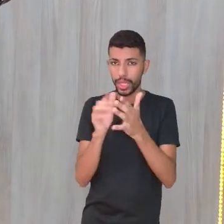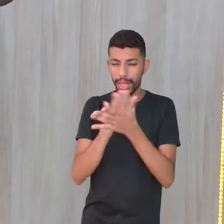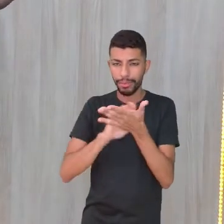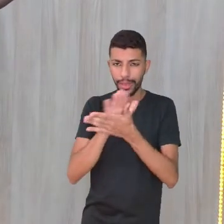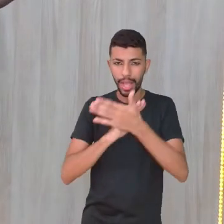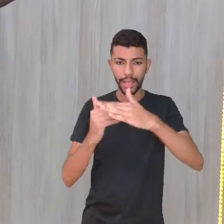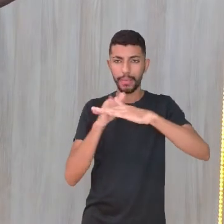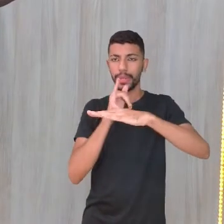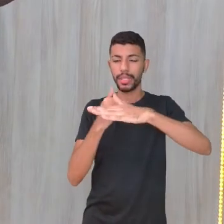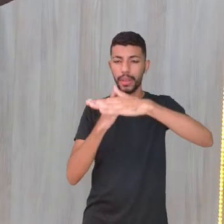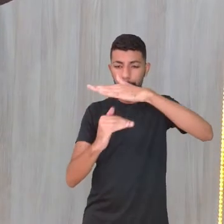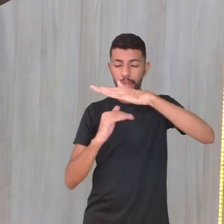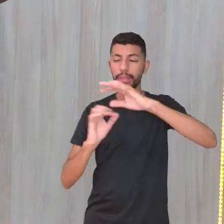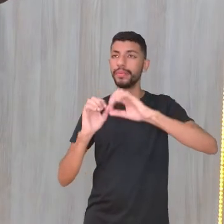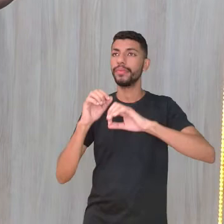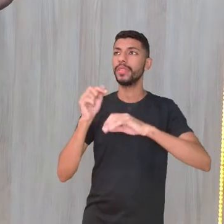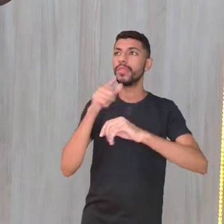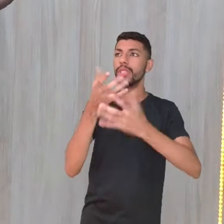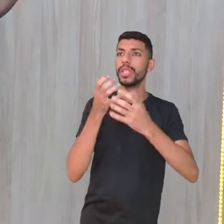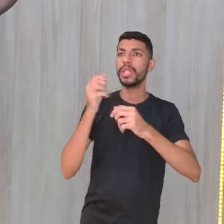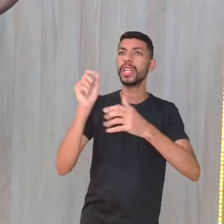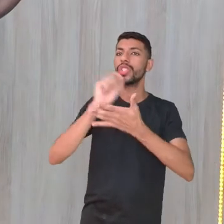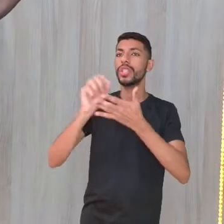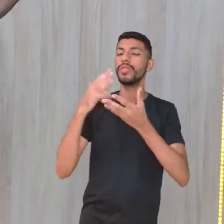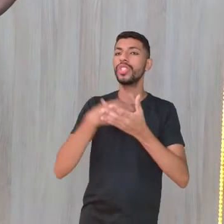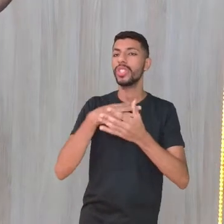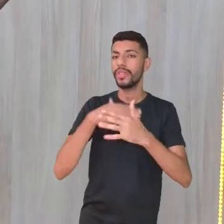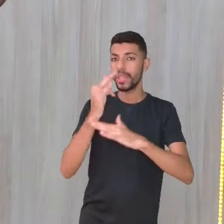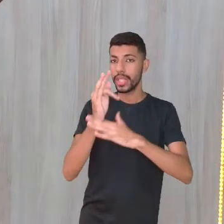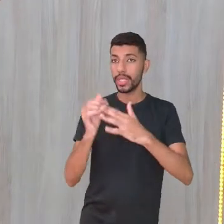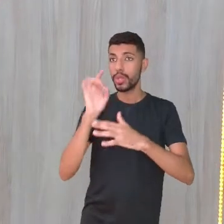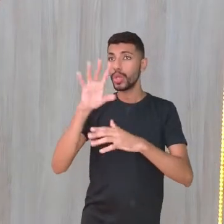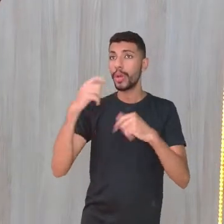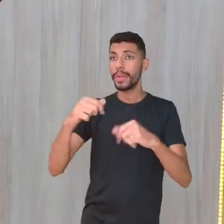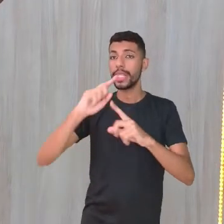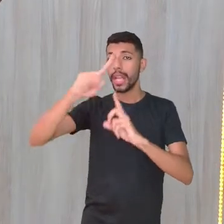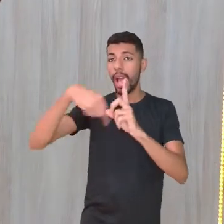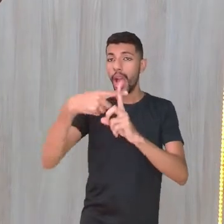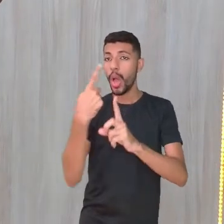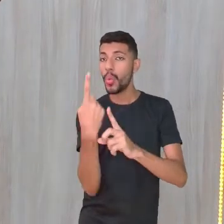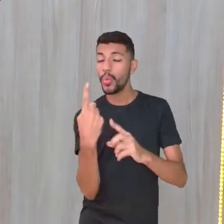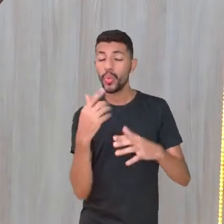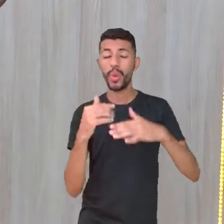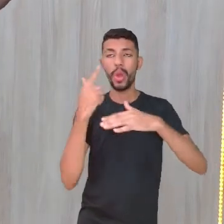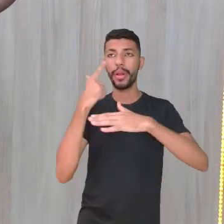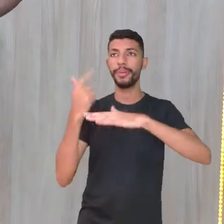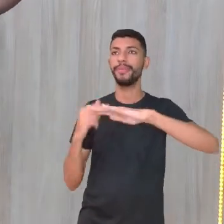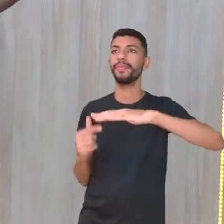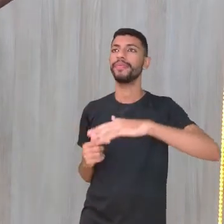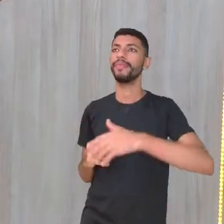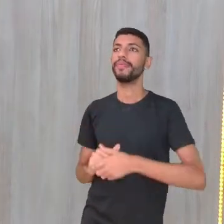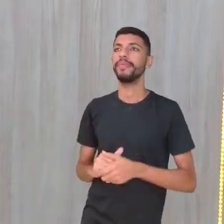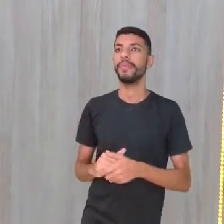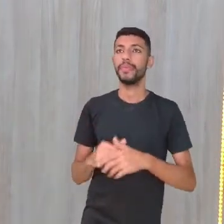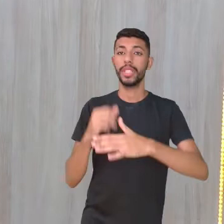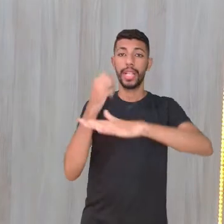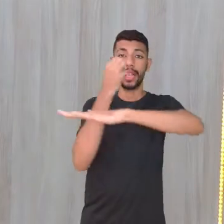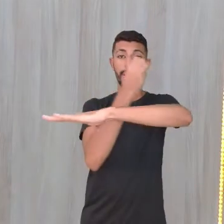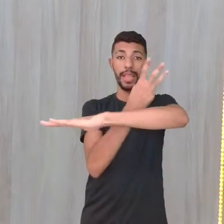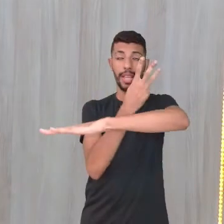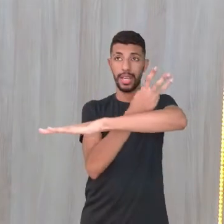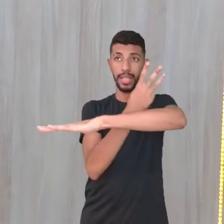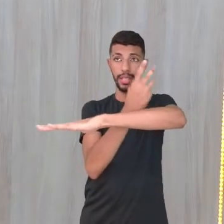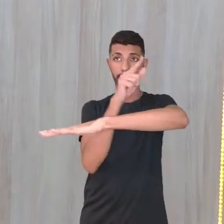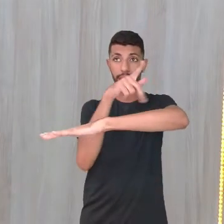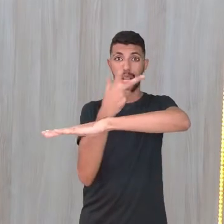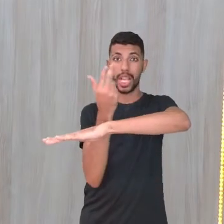quer escrever ele na forma de uma fração, basta você colocar o número 1 lá embaixo, tá? Então, esse 3 aqui